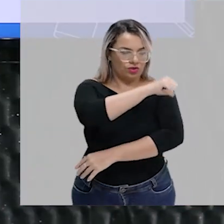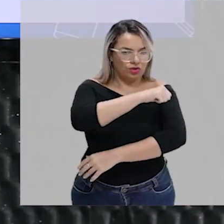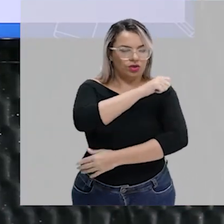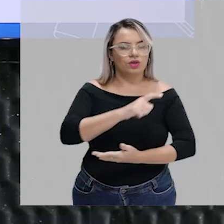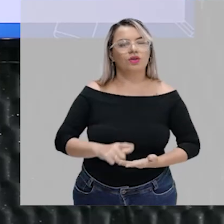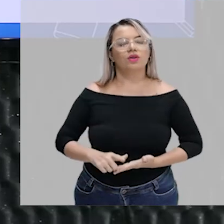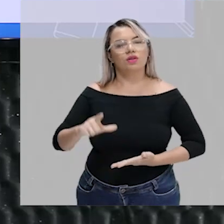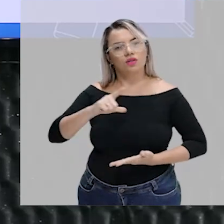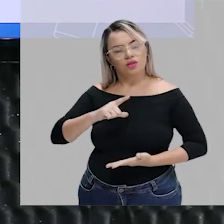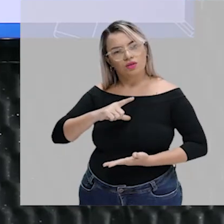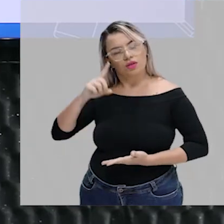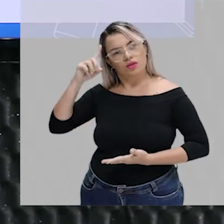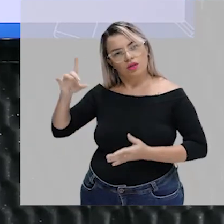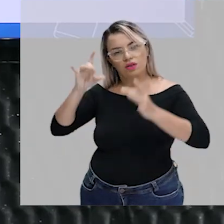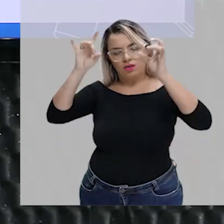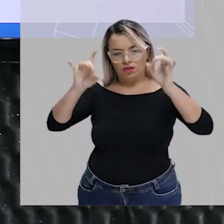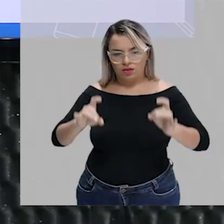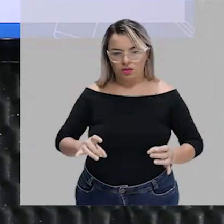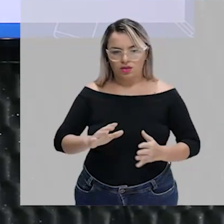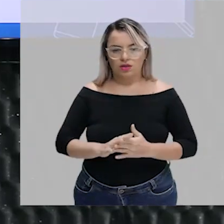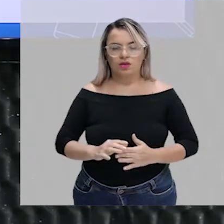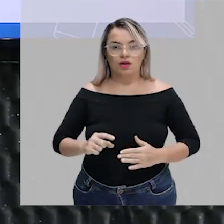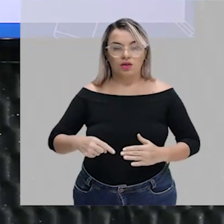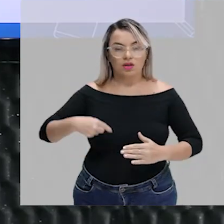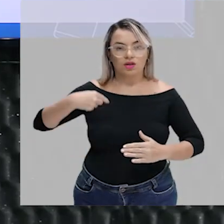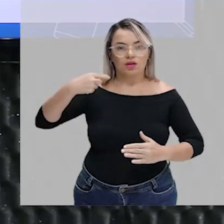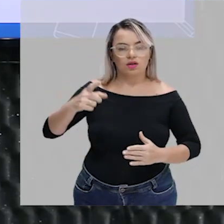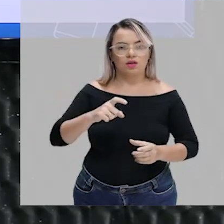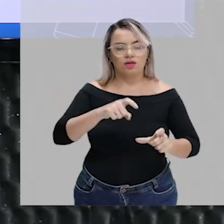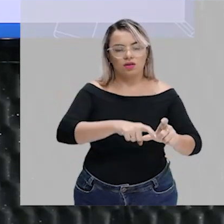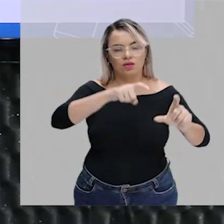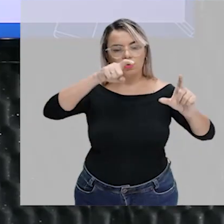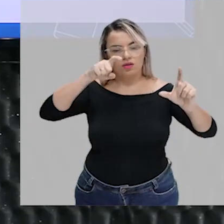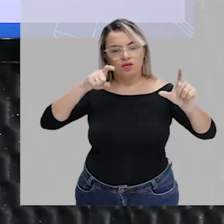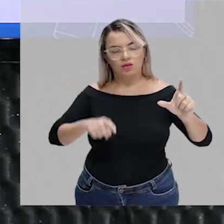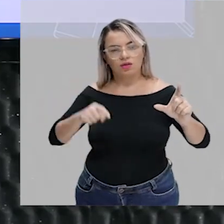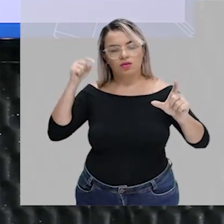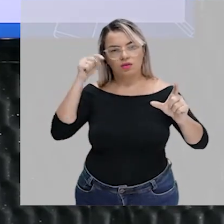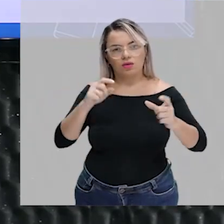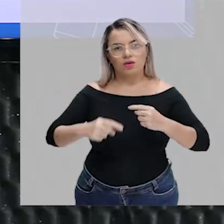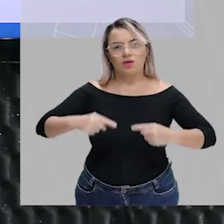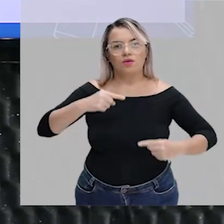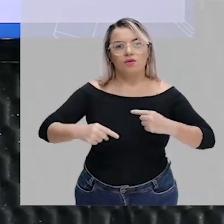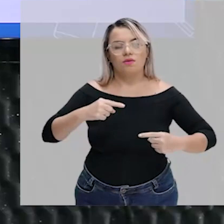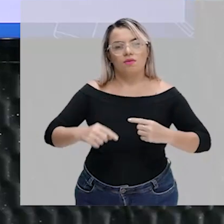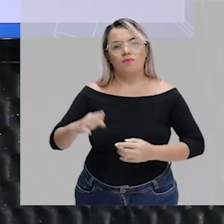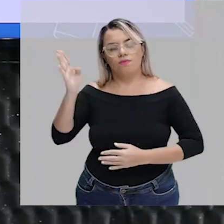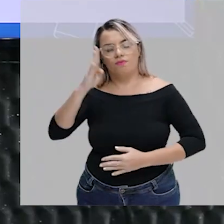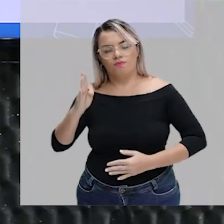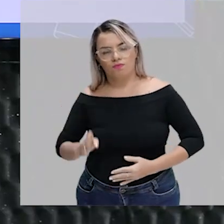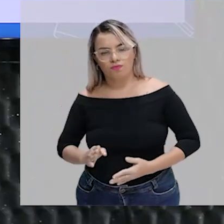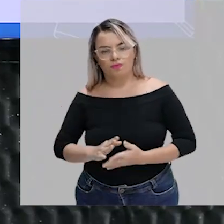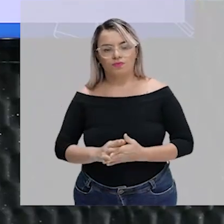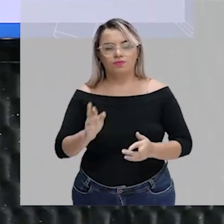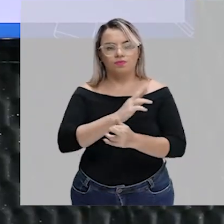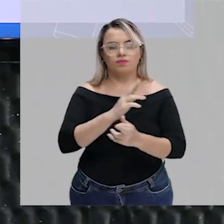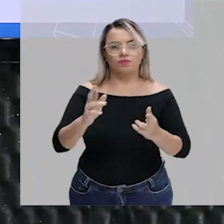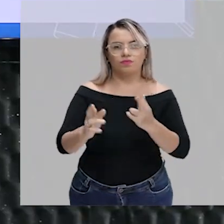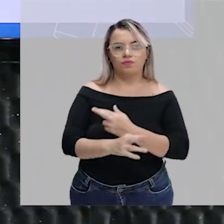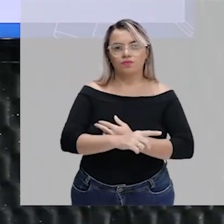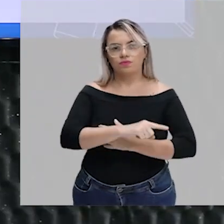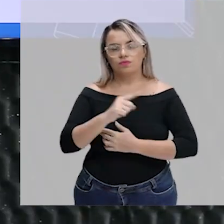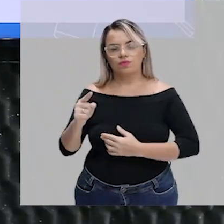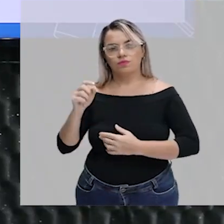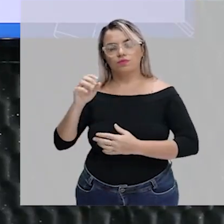nesse mesmo ano, nós temos o processo de emancipação política, de independência política do Brasil em relação a Portugal. 7 de